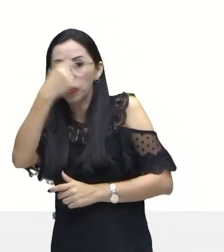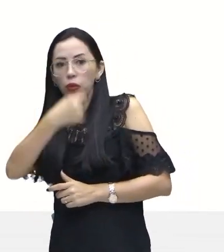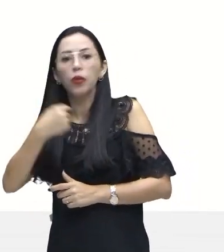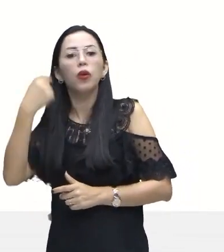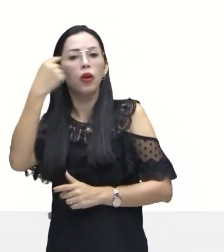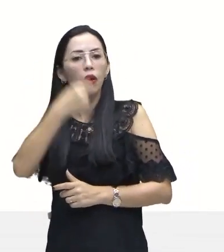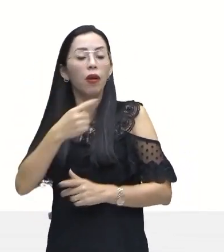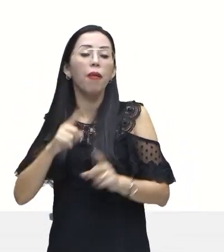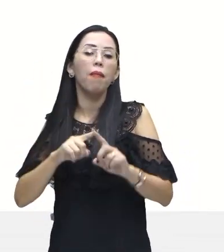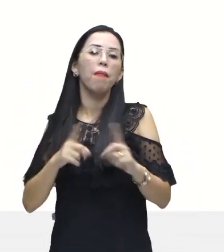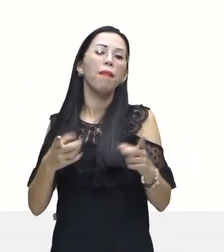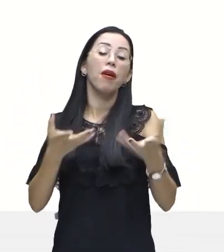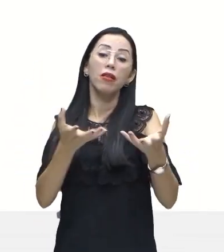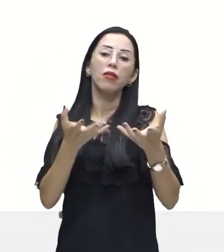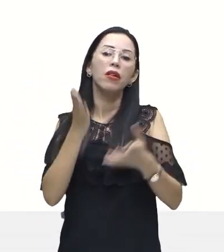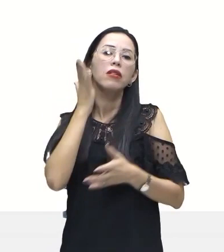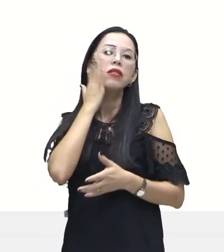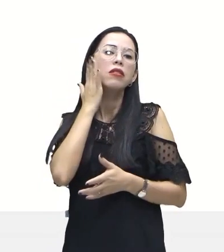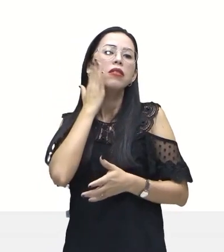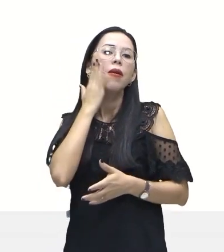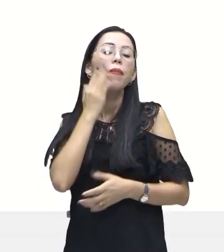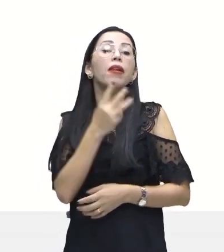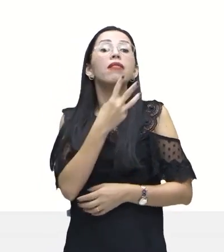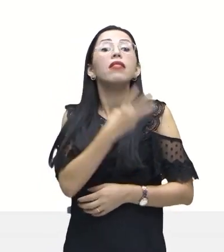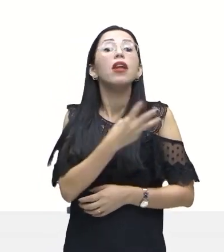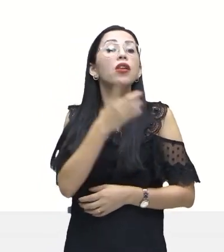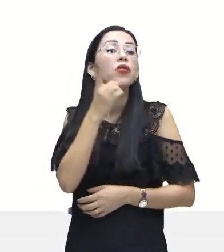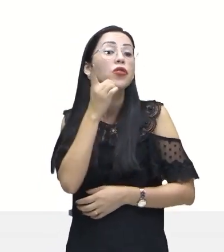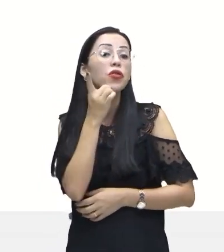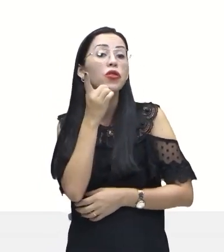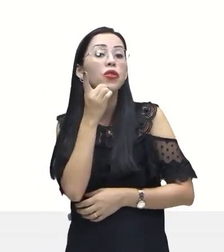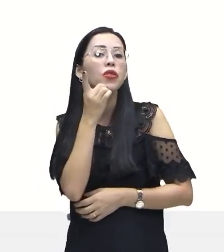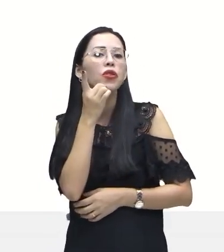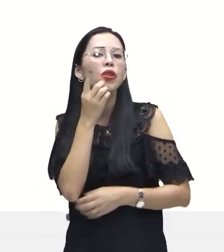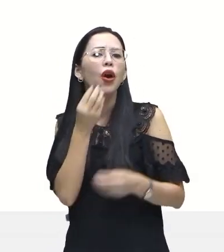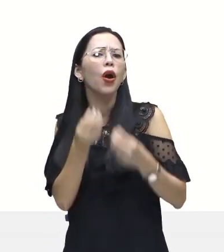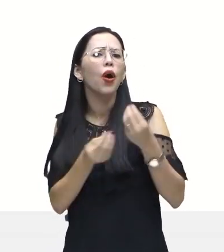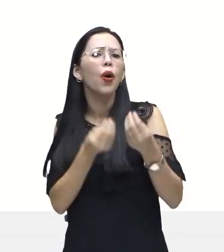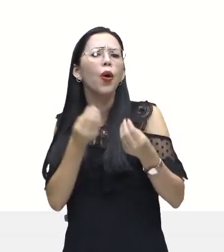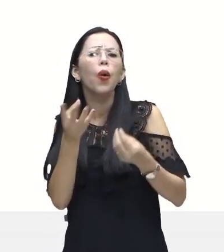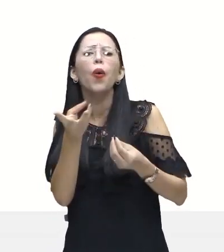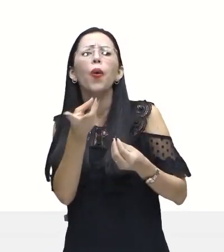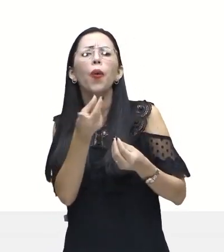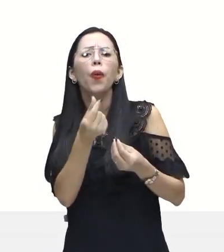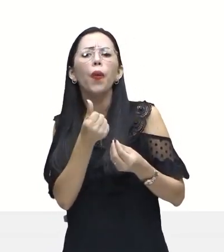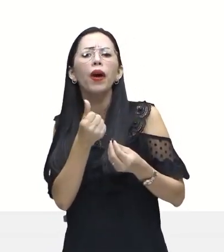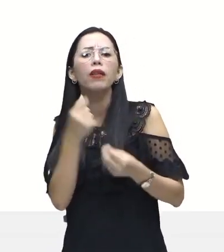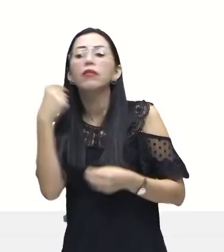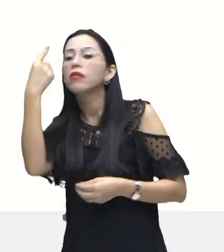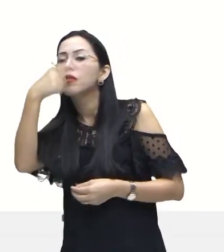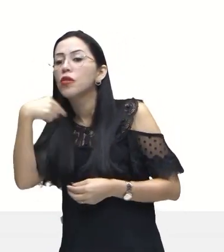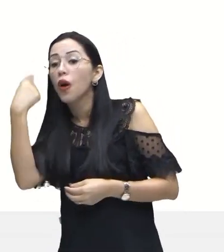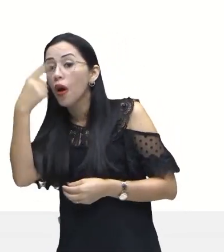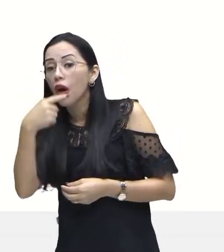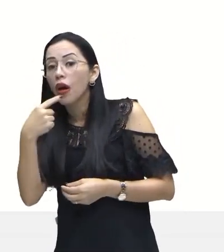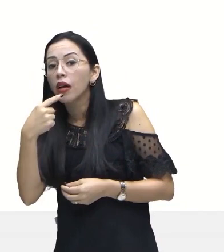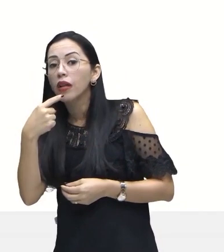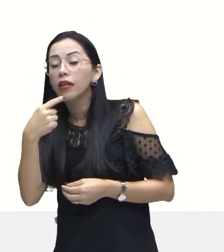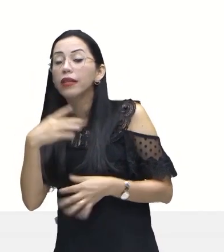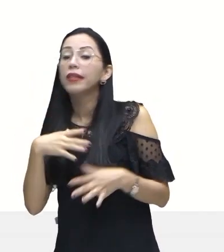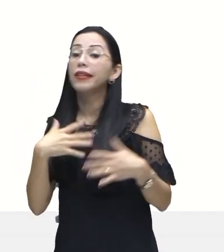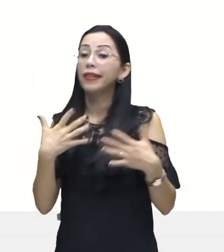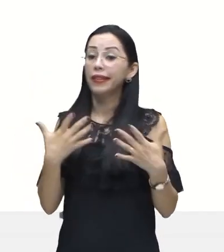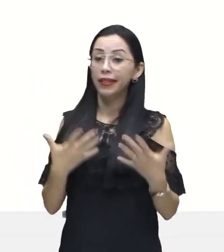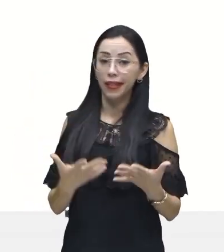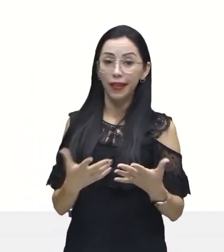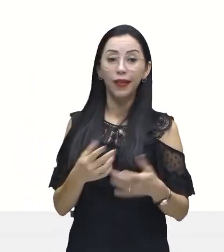o total de quanto? De 3 dias. Como é que eu faço isso? Basta multiplicar por quanto? Por